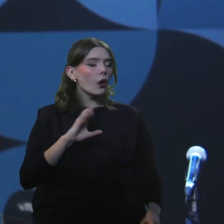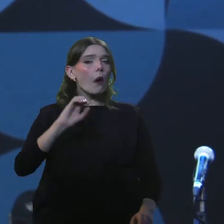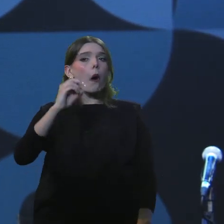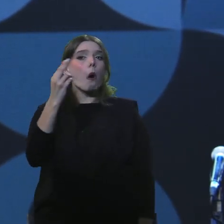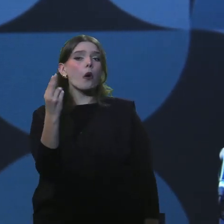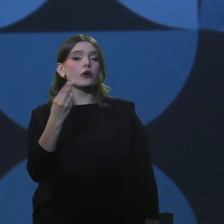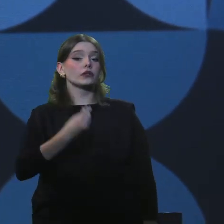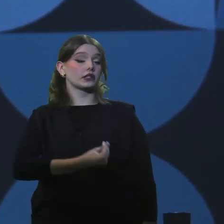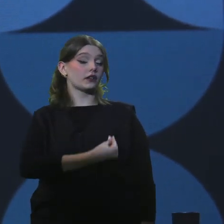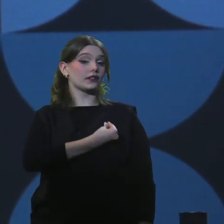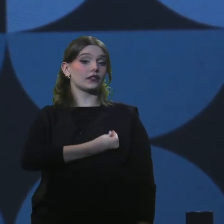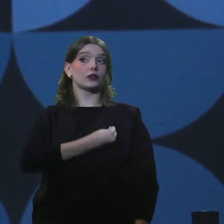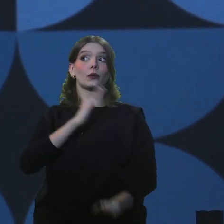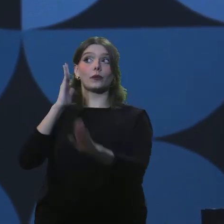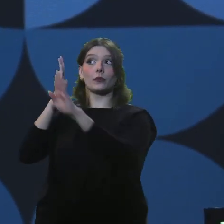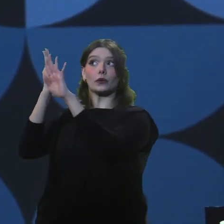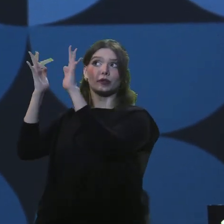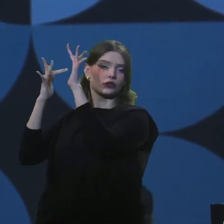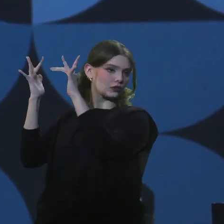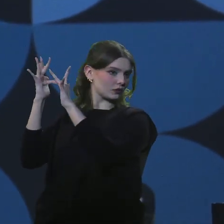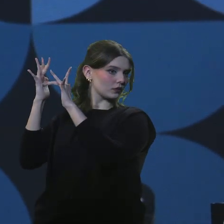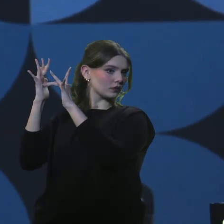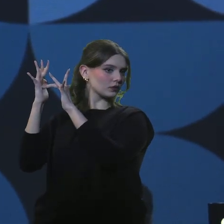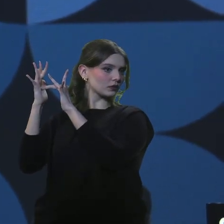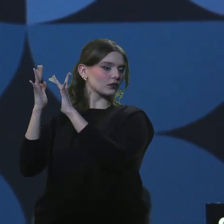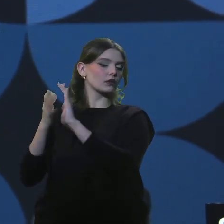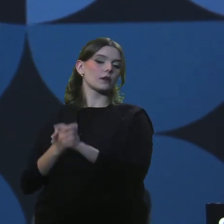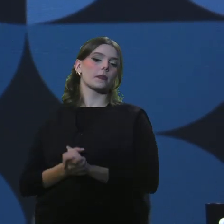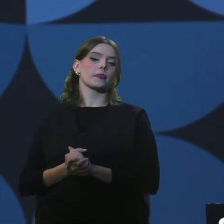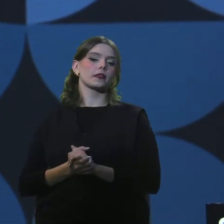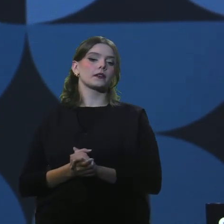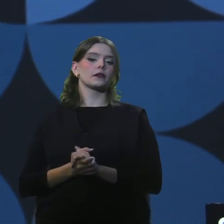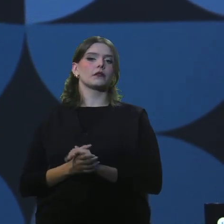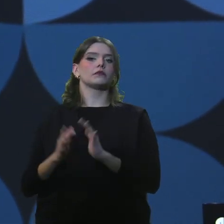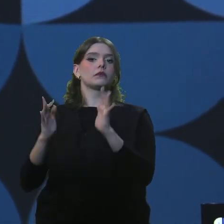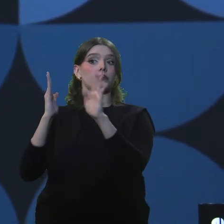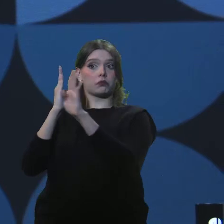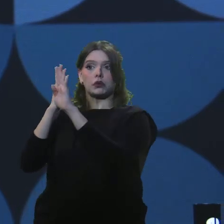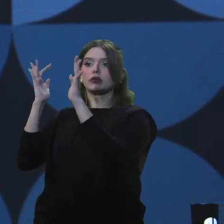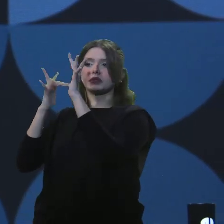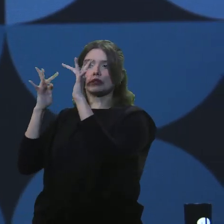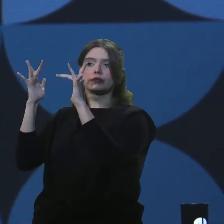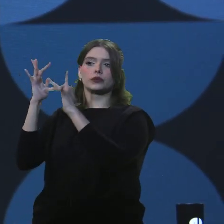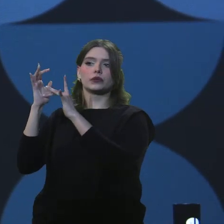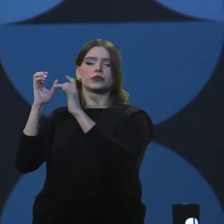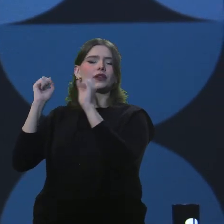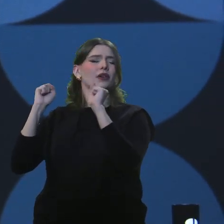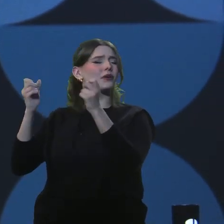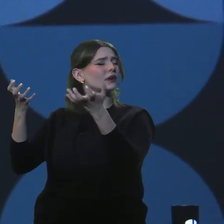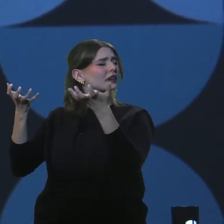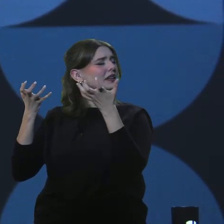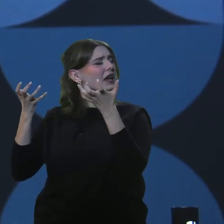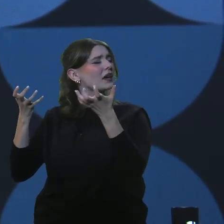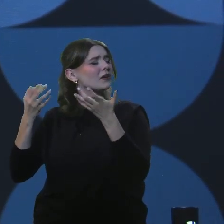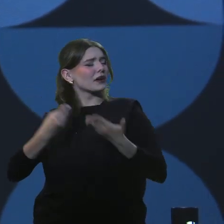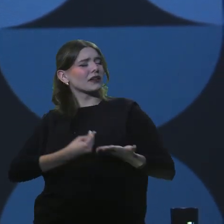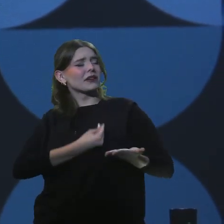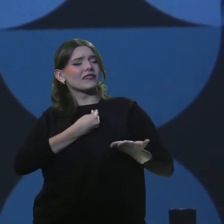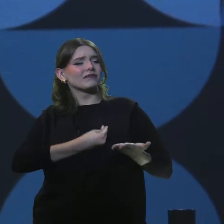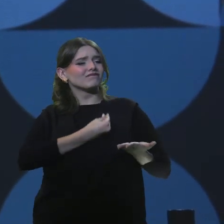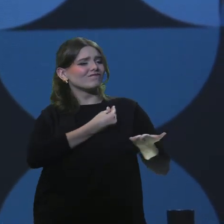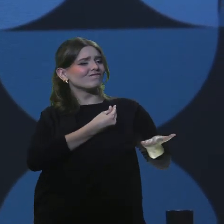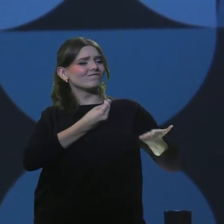Por Ele vale a pena gastar a minha vida. Por Ele eu gasto tudo. Fecha os teus olhos no seu lugar.